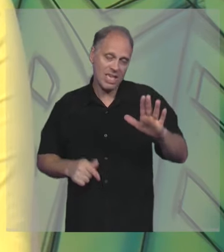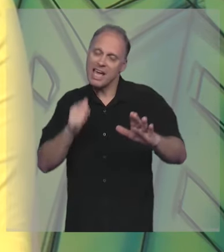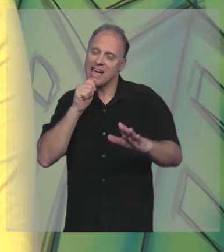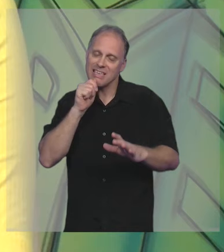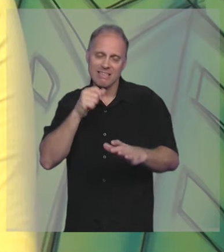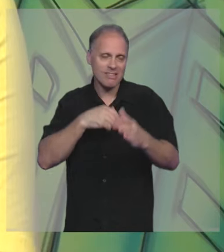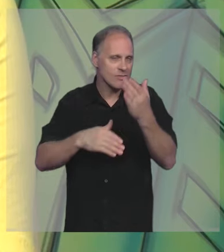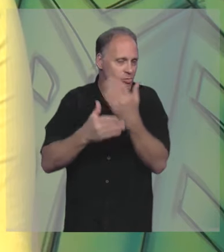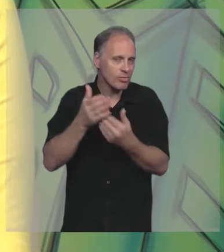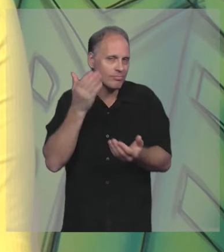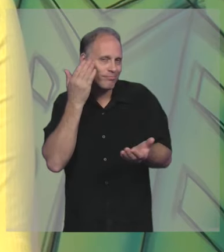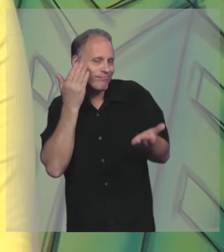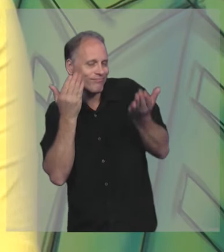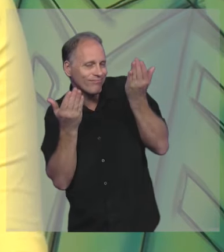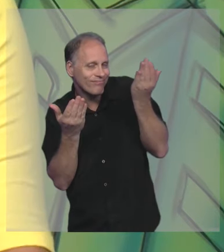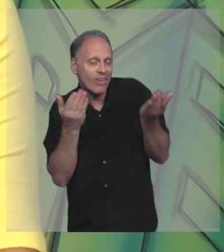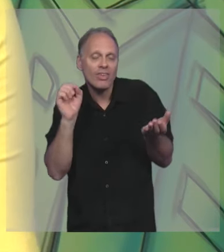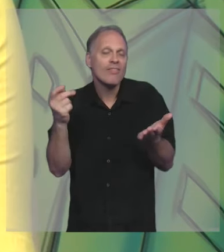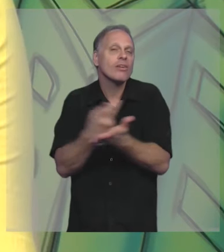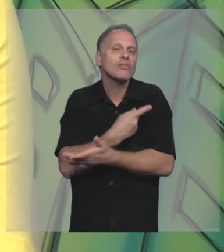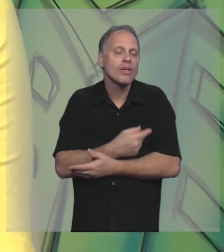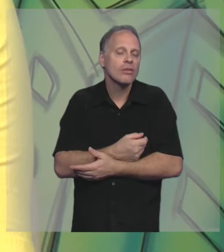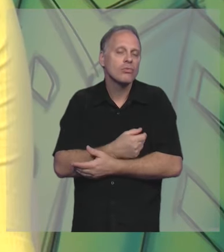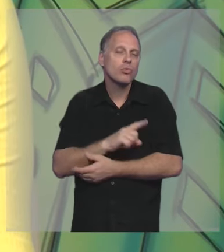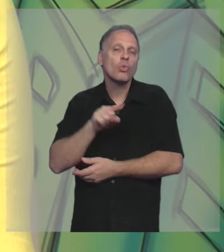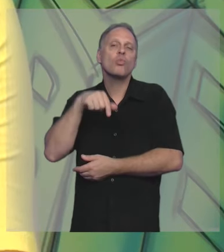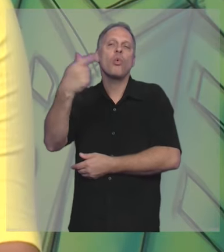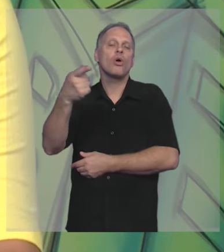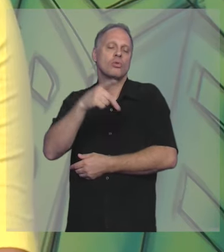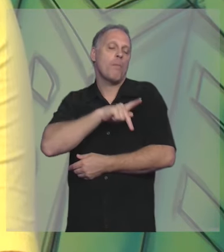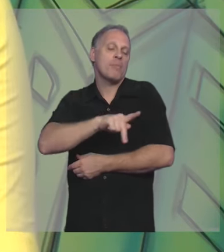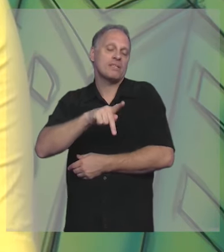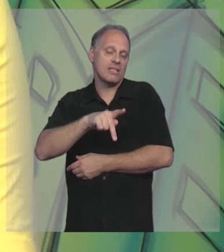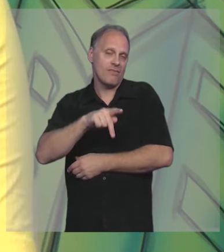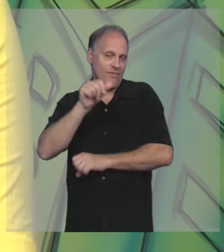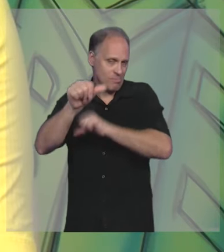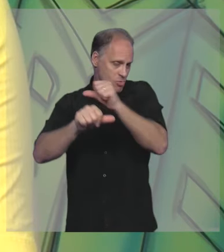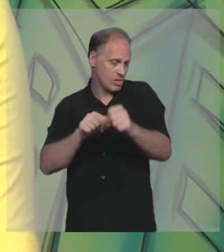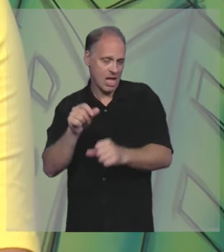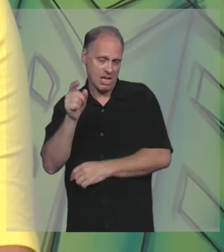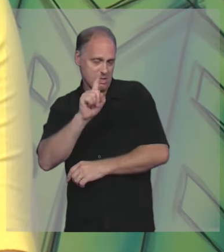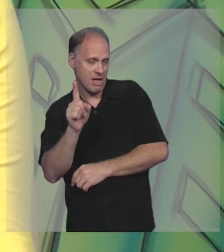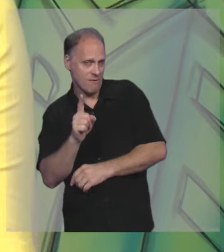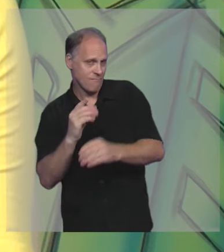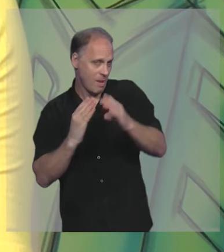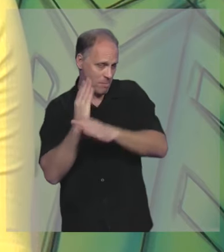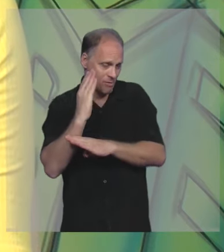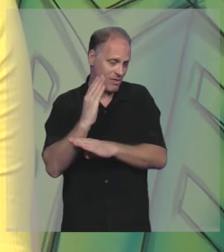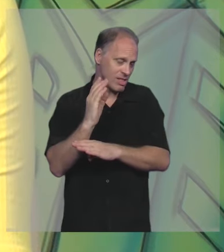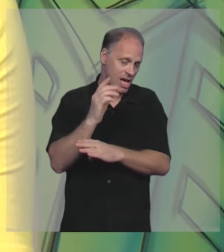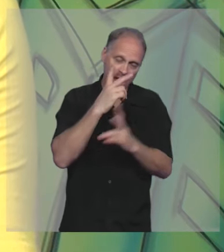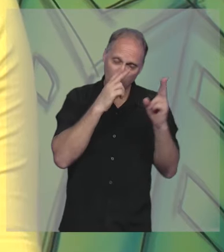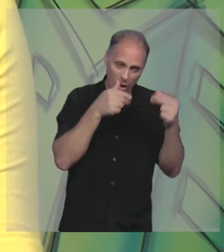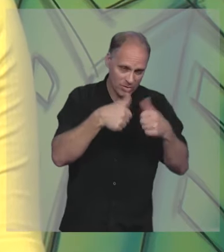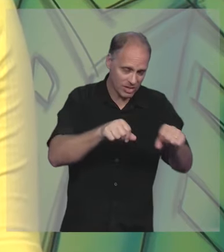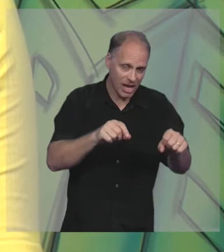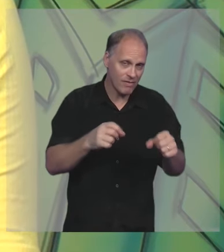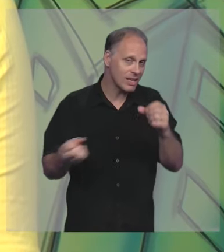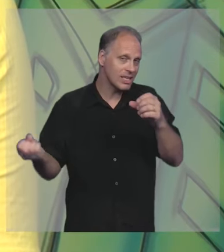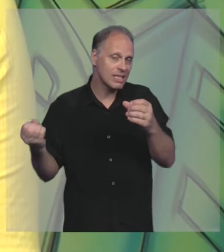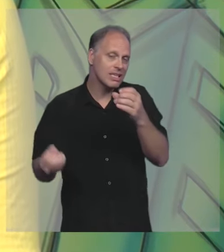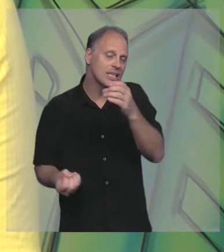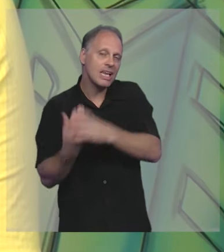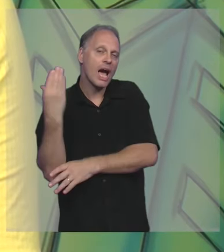aí gera várias expectativas. O próximo candidato vai alterar elas? Vai aprovar como estão? Vai